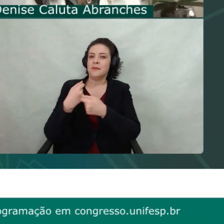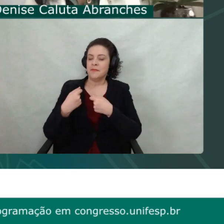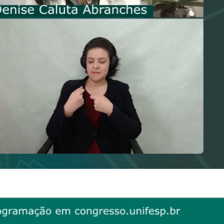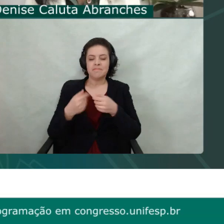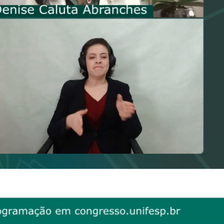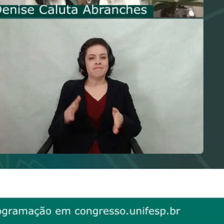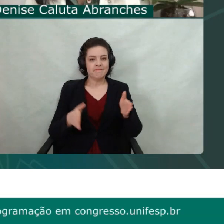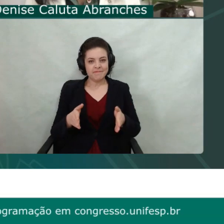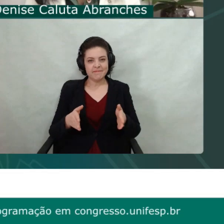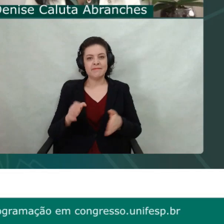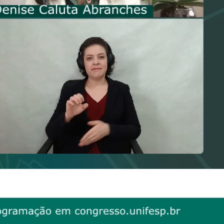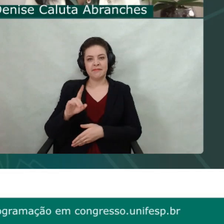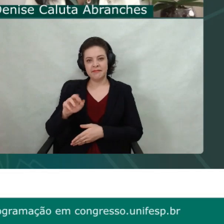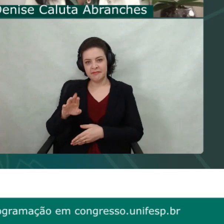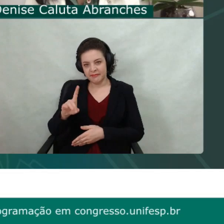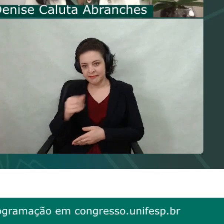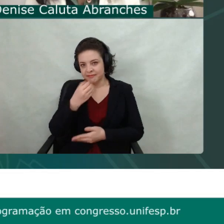Eduardo, seja muito bem-vindo.